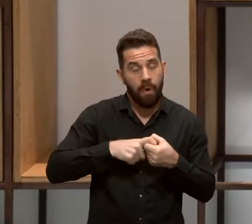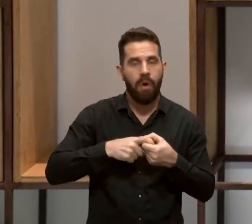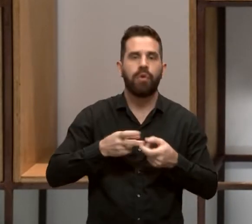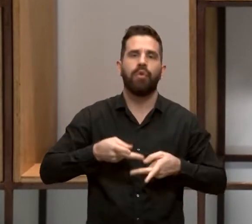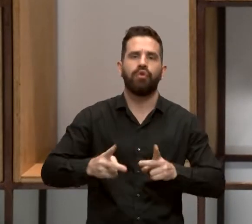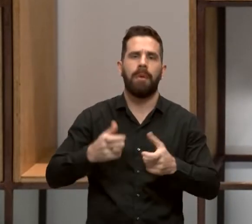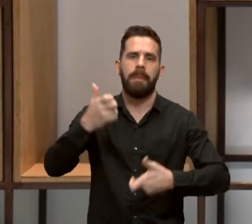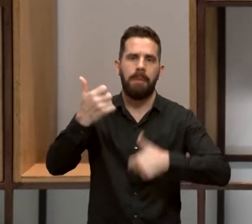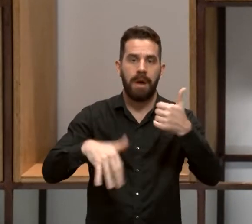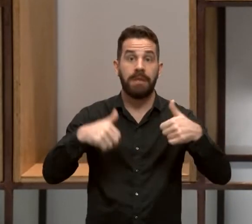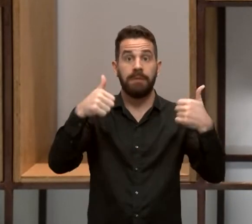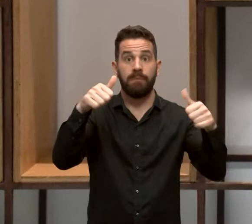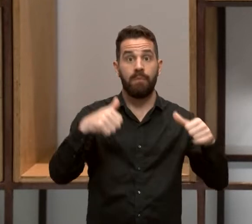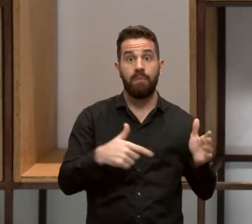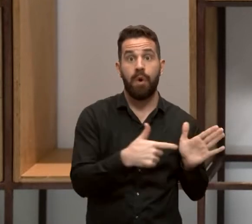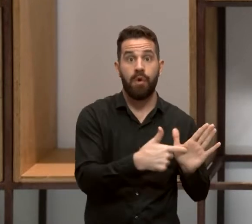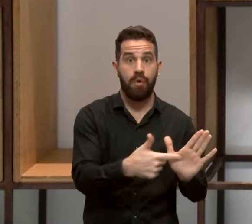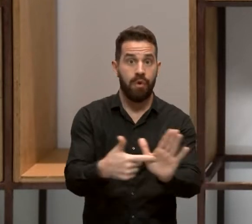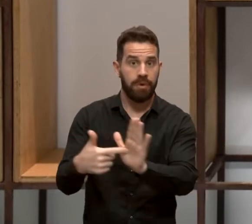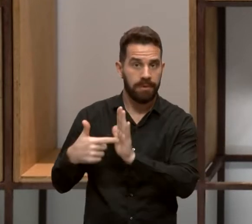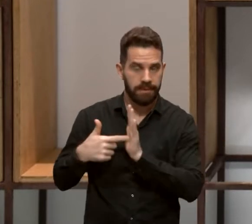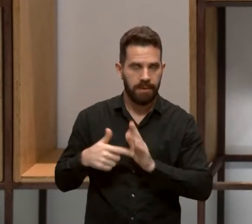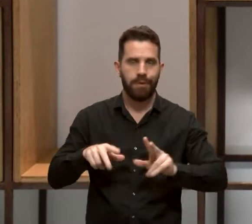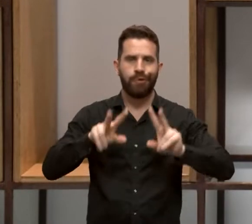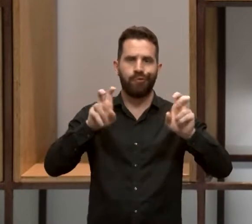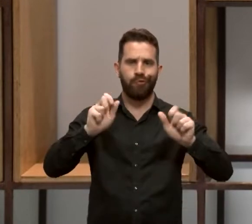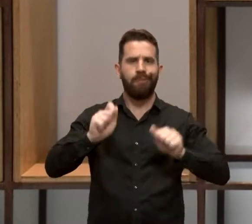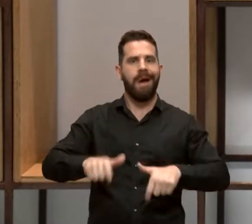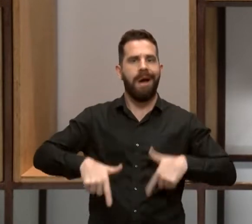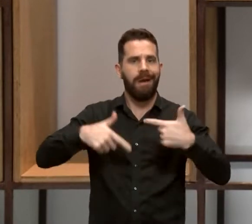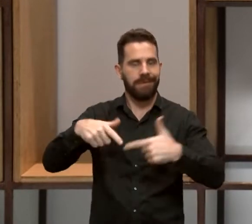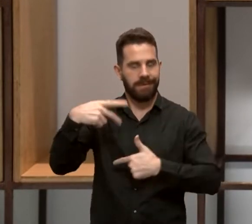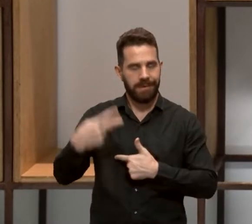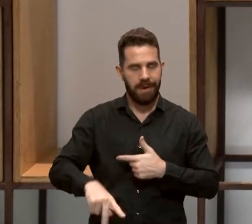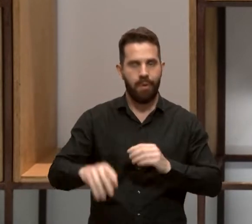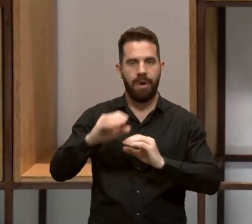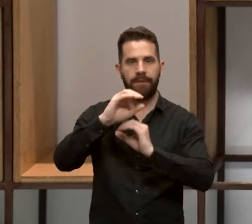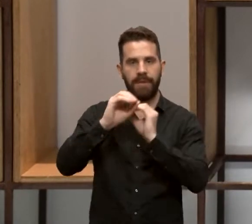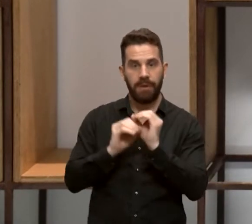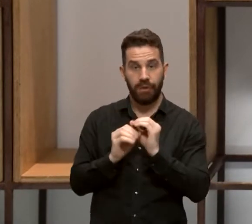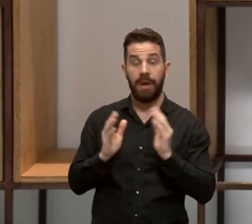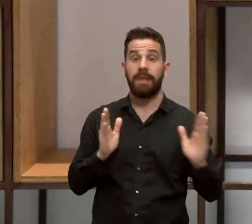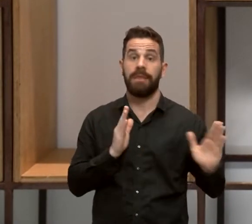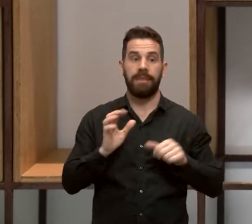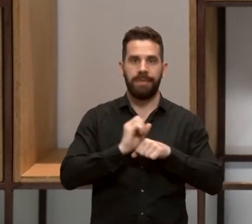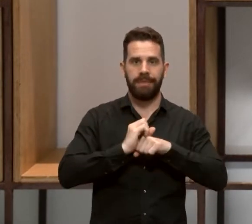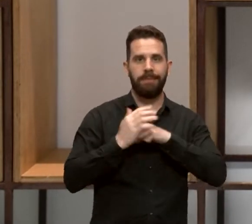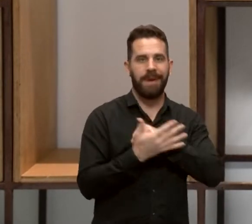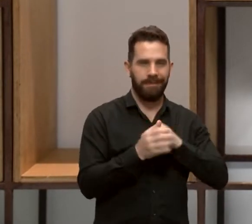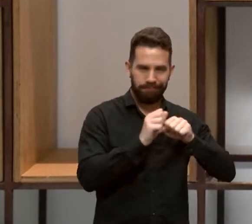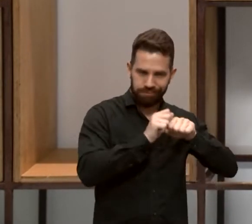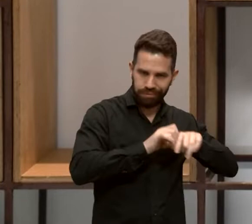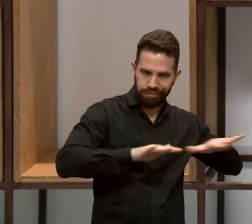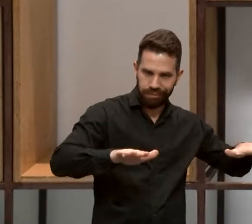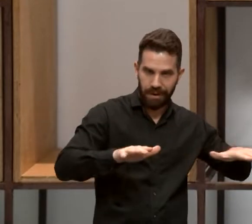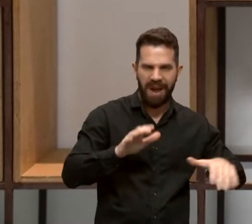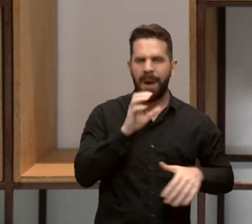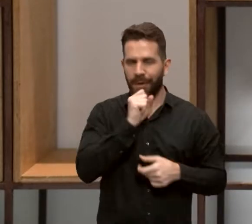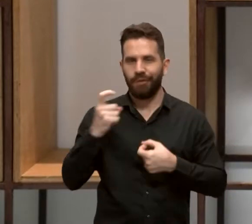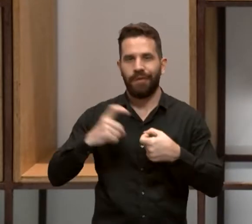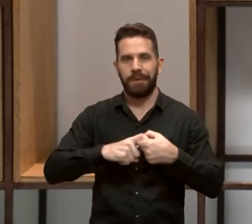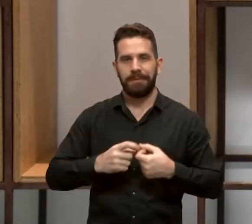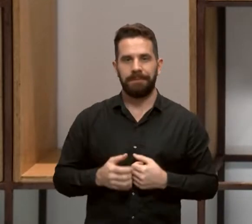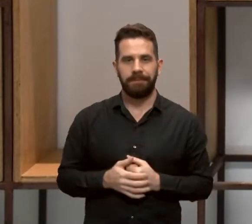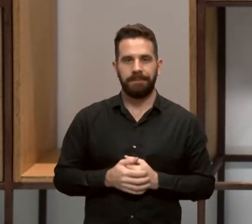uma exposição que reúne várias ações que a UFG desenvolveu aqui durante a pandemia da Covid-19. Já já